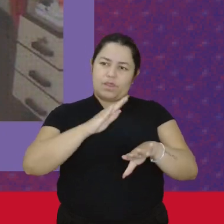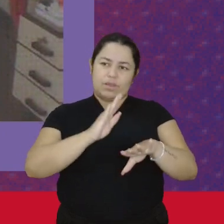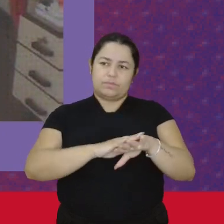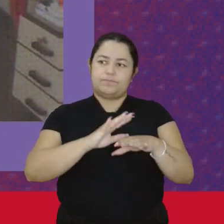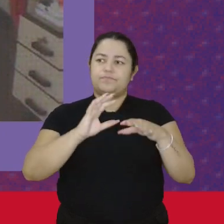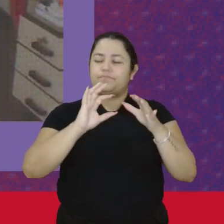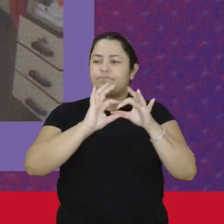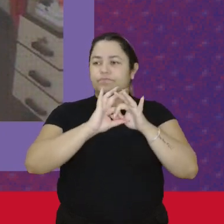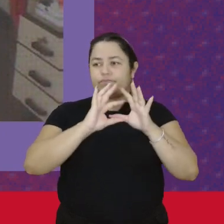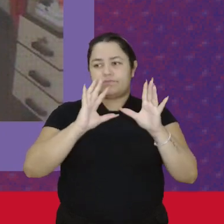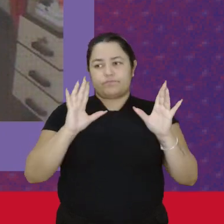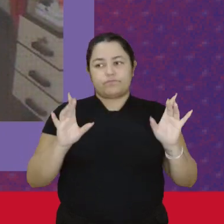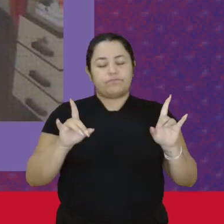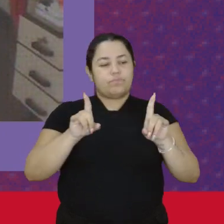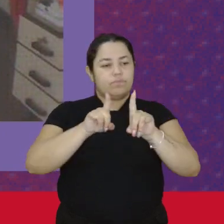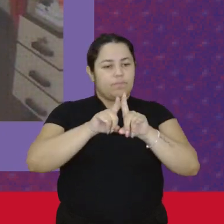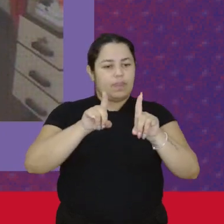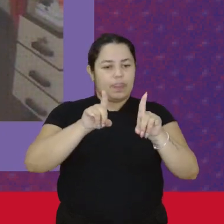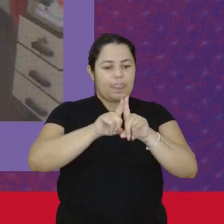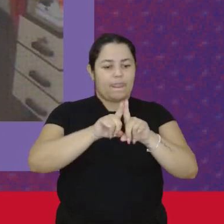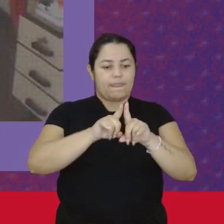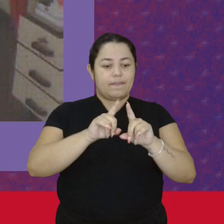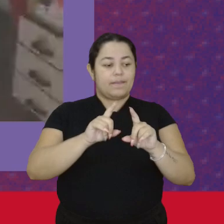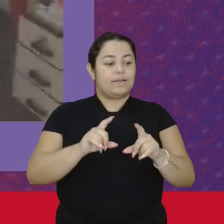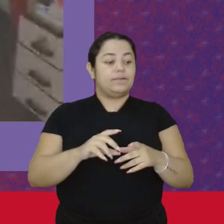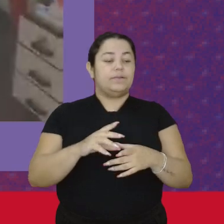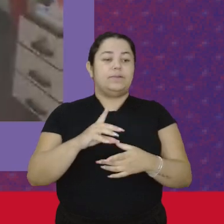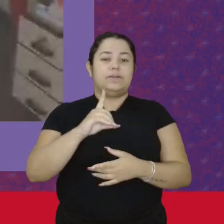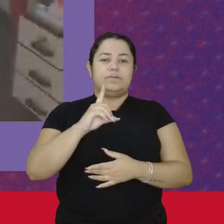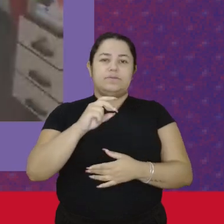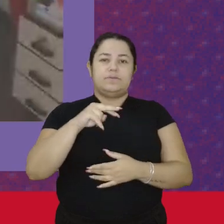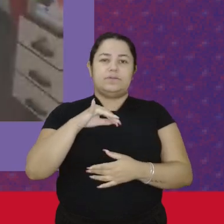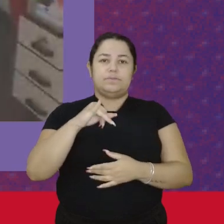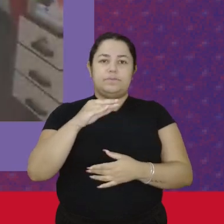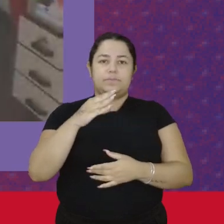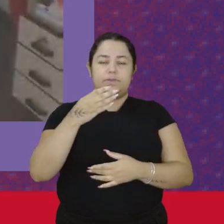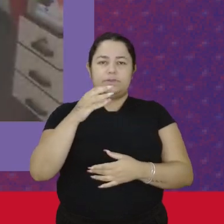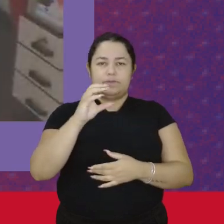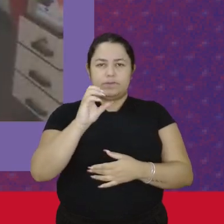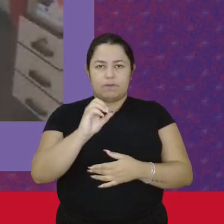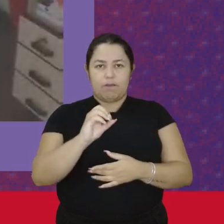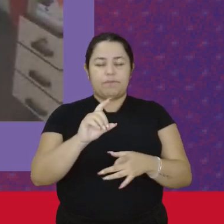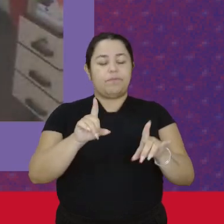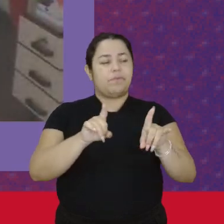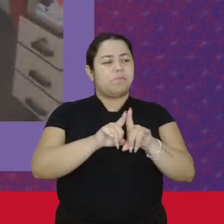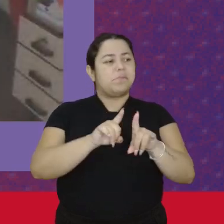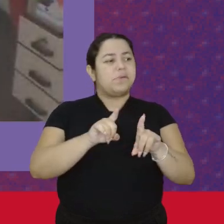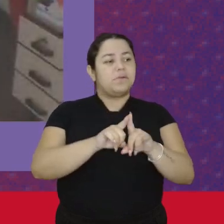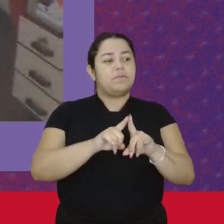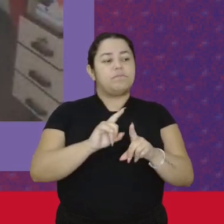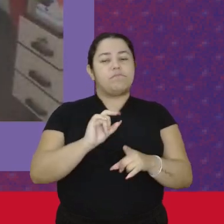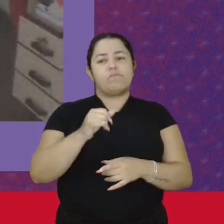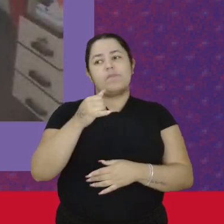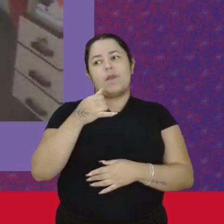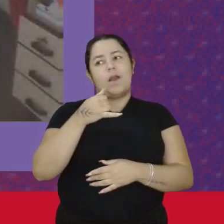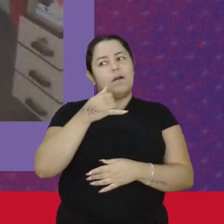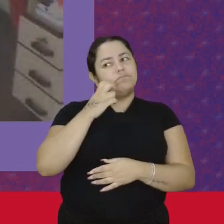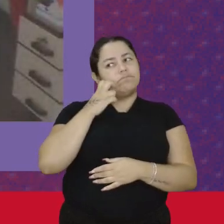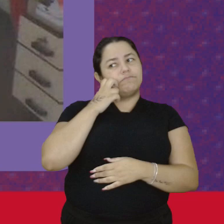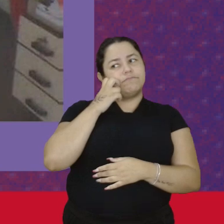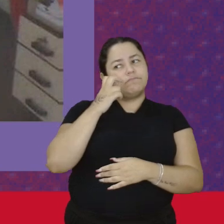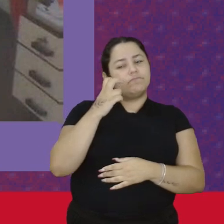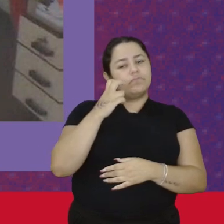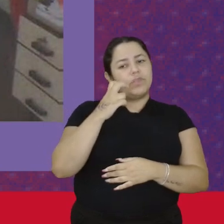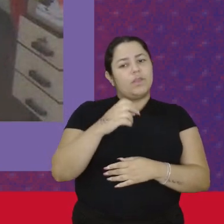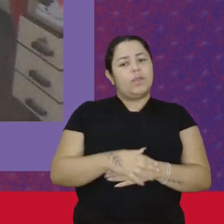espontaneidade, com muito mais desinibição, porque a gente ia às vezes ia tão tímida, né? Então aquilo